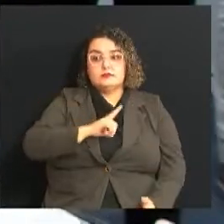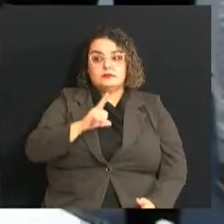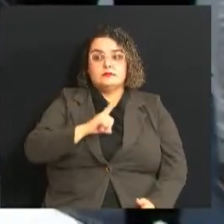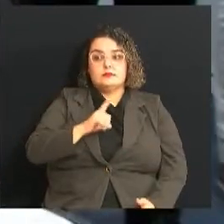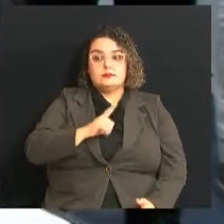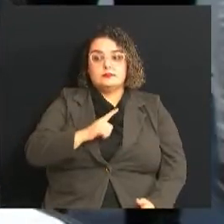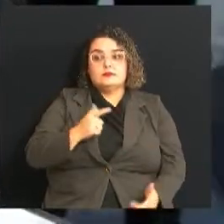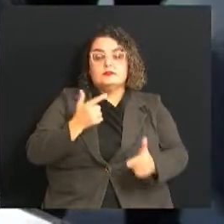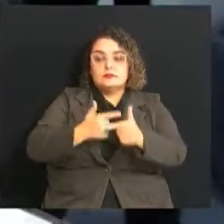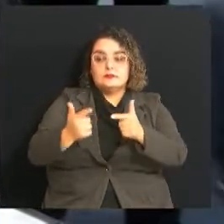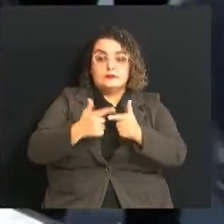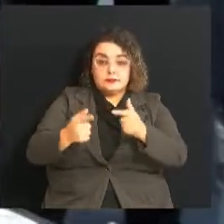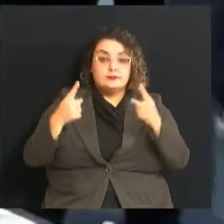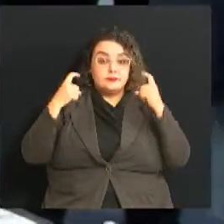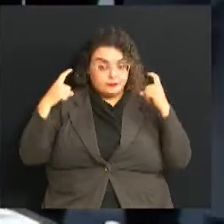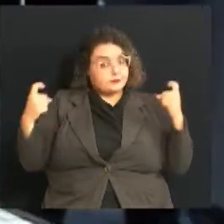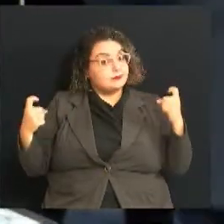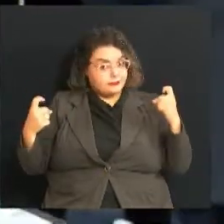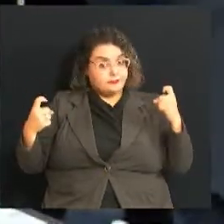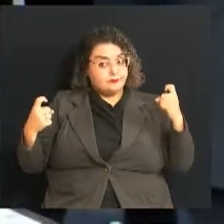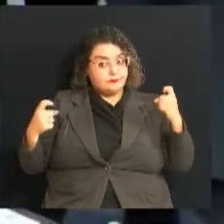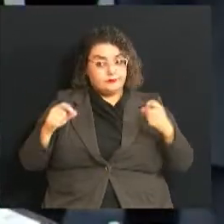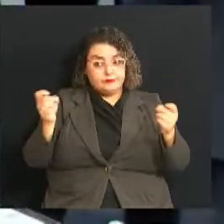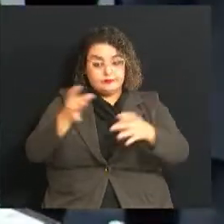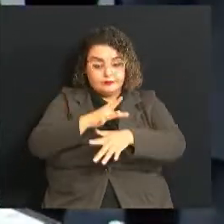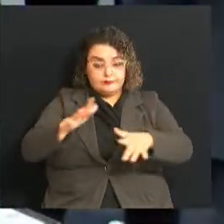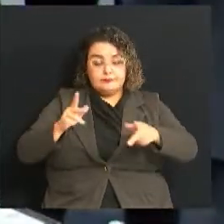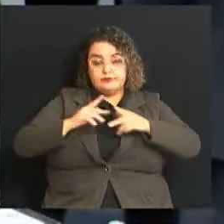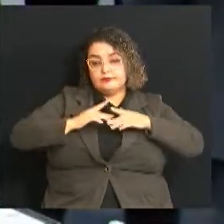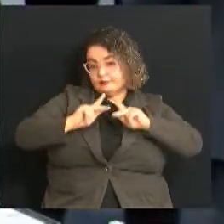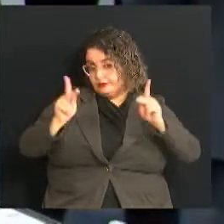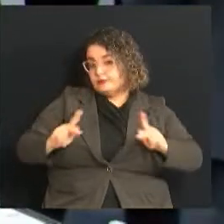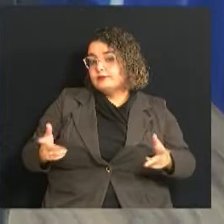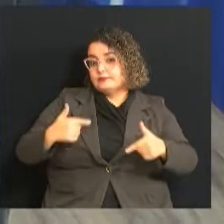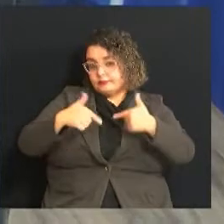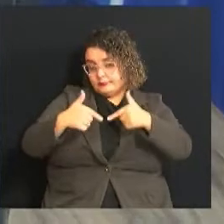problemas de ruído e perturbação ao sossego, que é isso que a gente vem trabalhando.